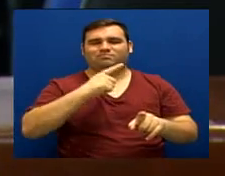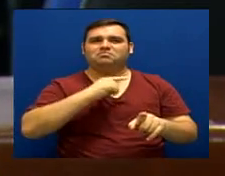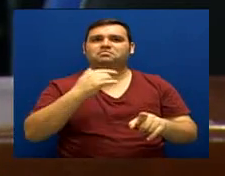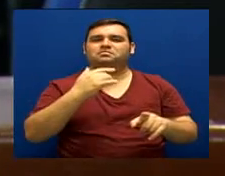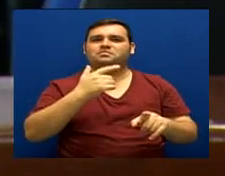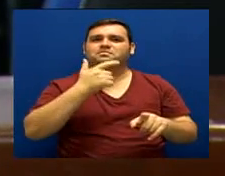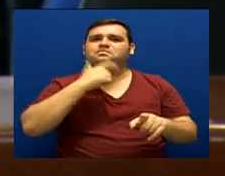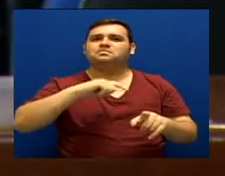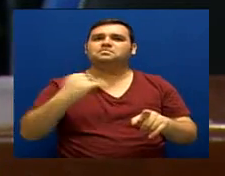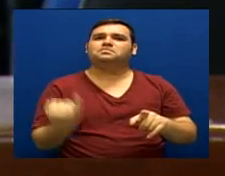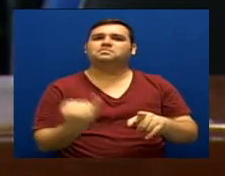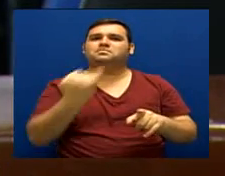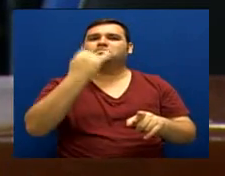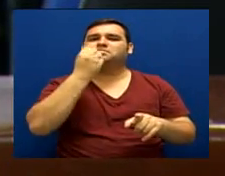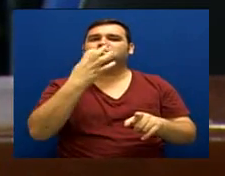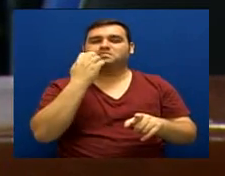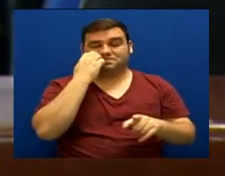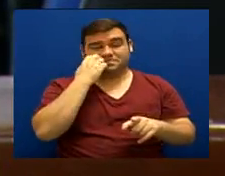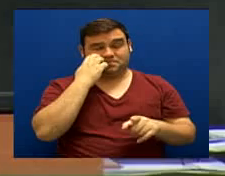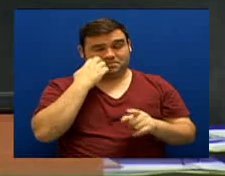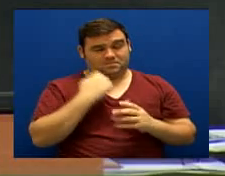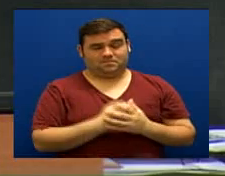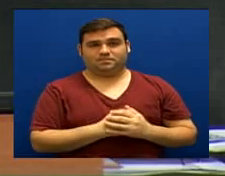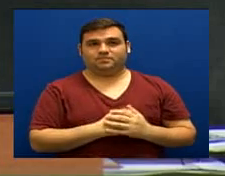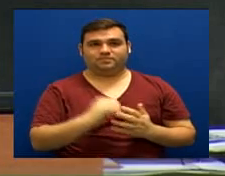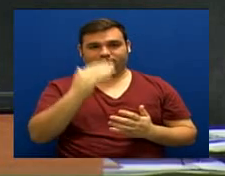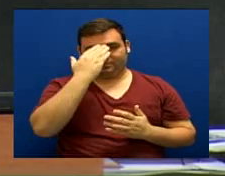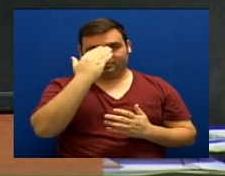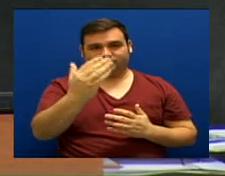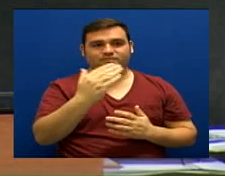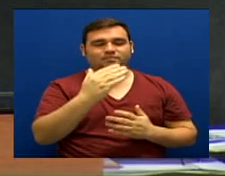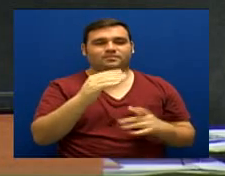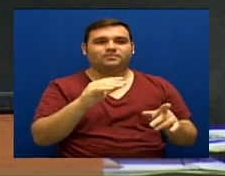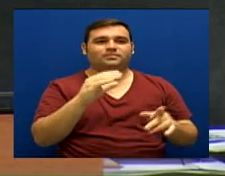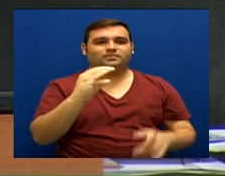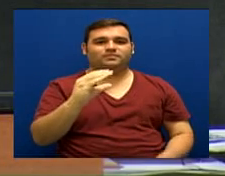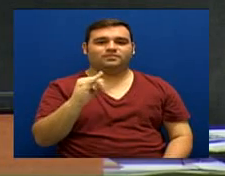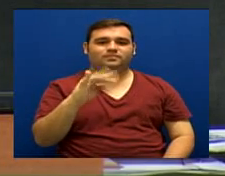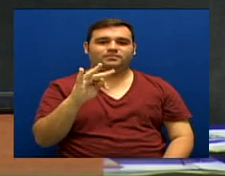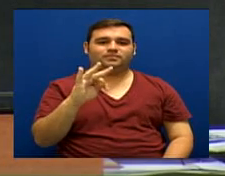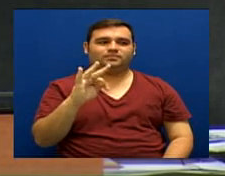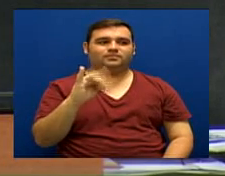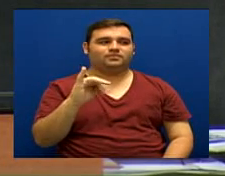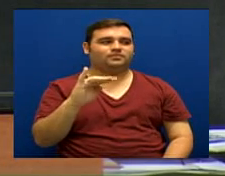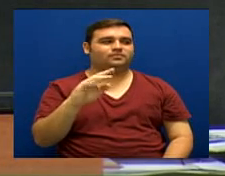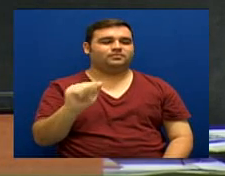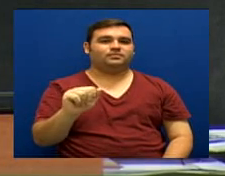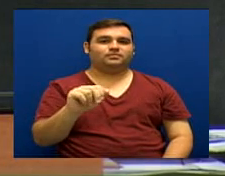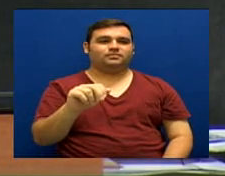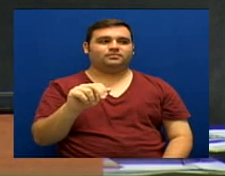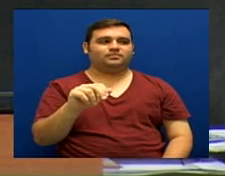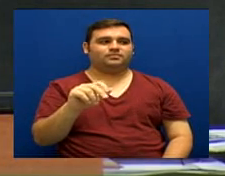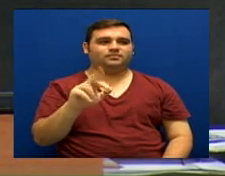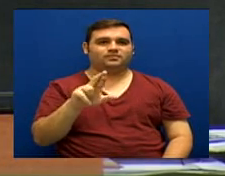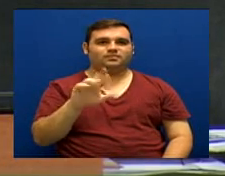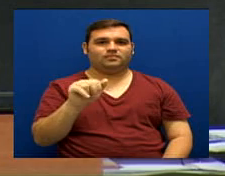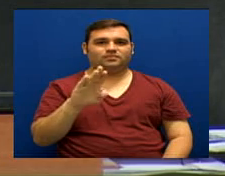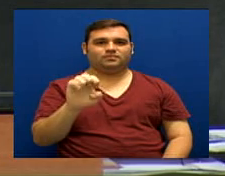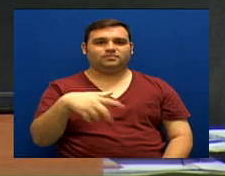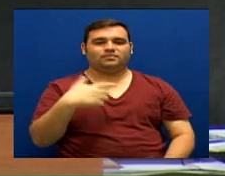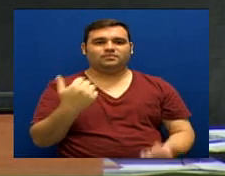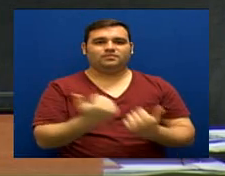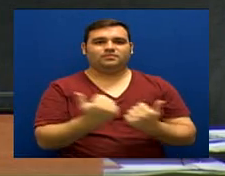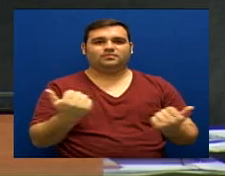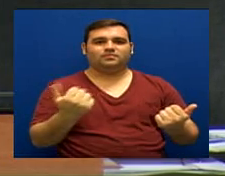isso muito de grande valia é também queria agradecer à cíntia acabe por exemplo